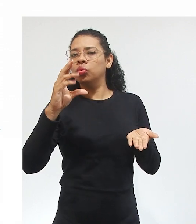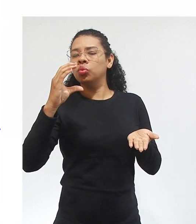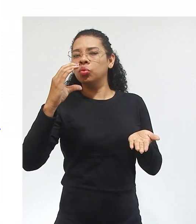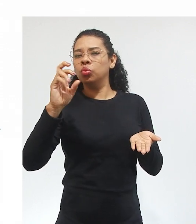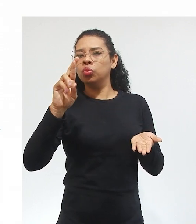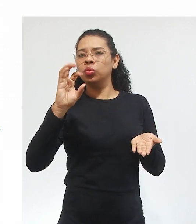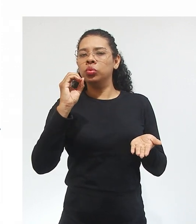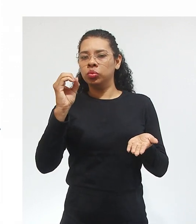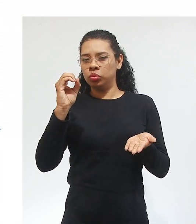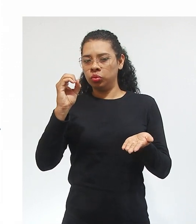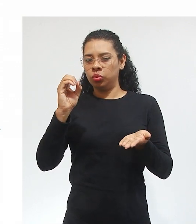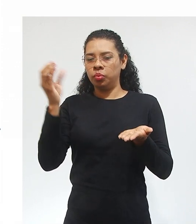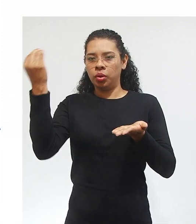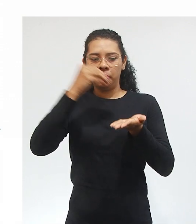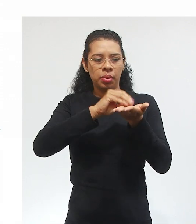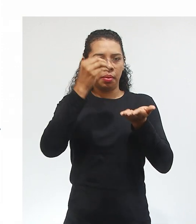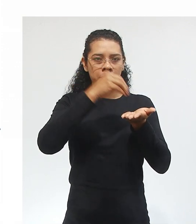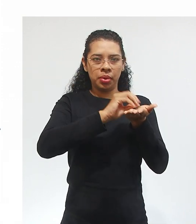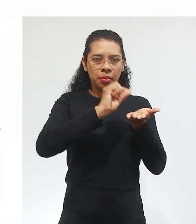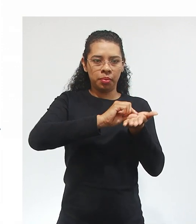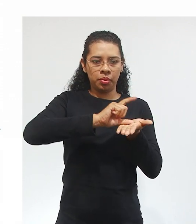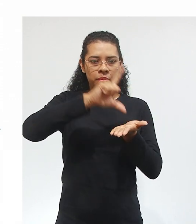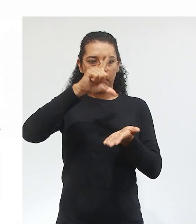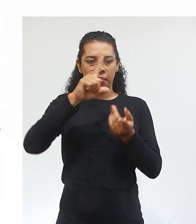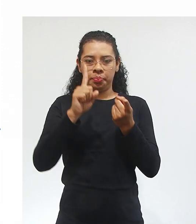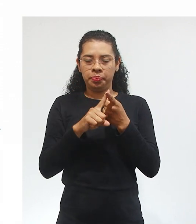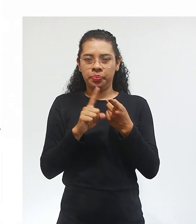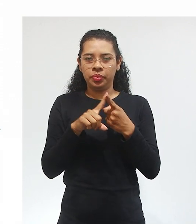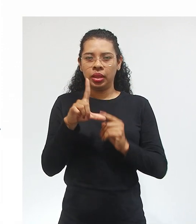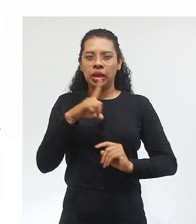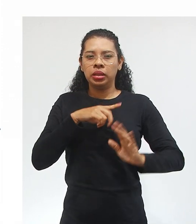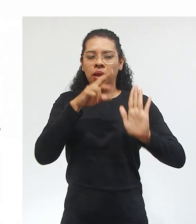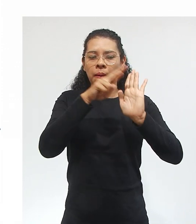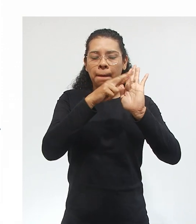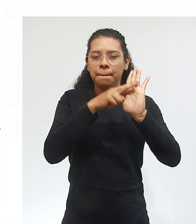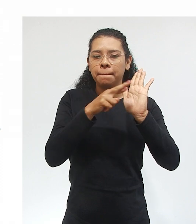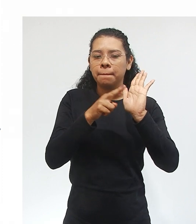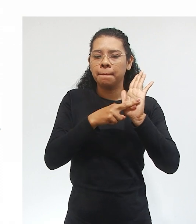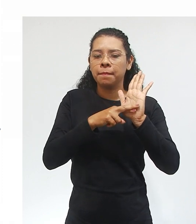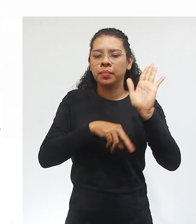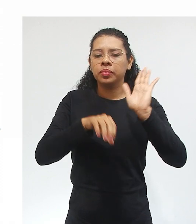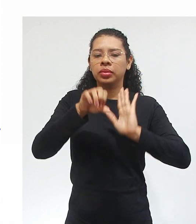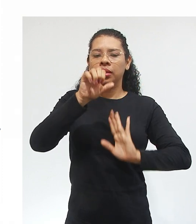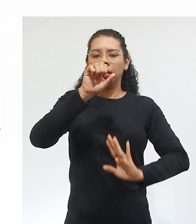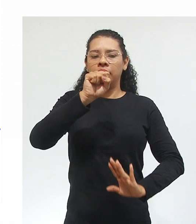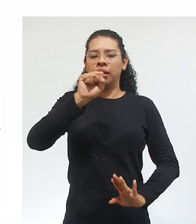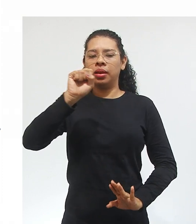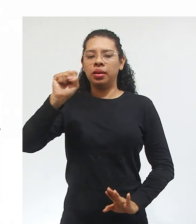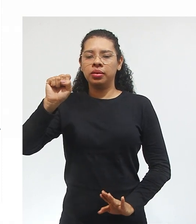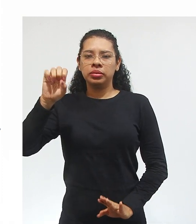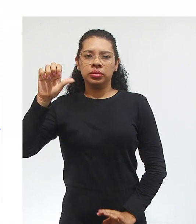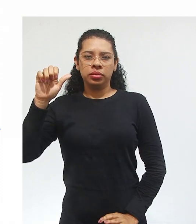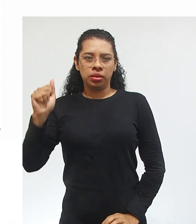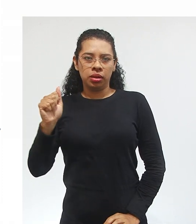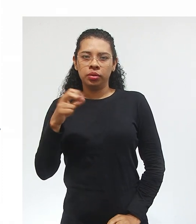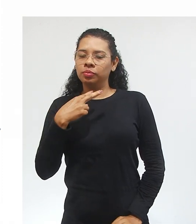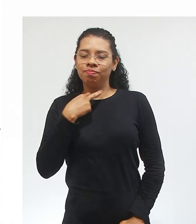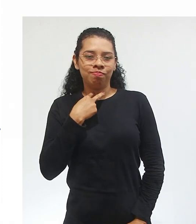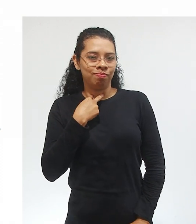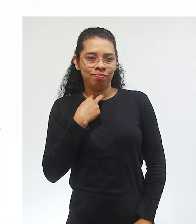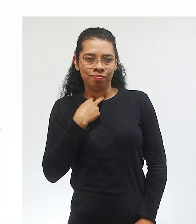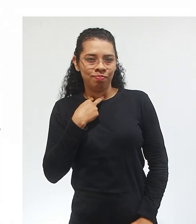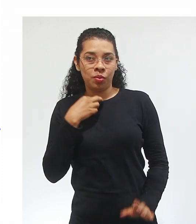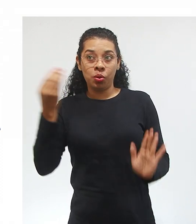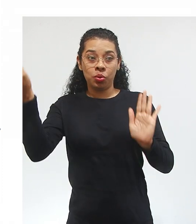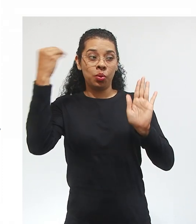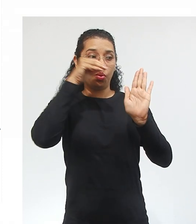patrimônio. Tem algumas regrinhas que a gente vai explicar mais na frente, que as SAs, por exemplo, tá? Elas não